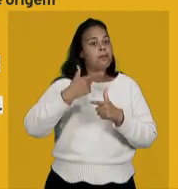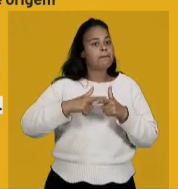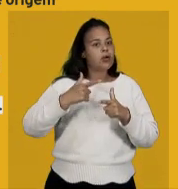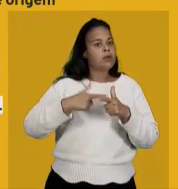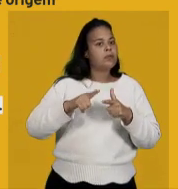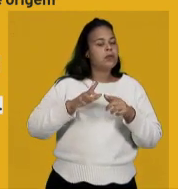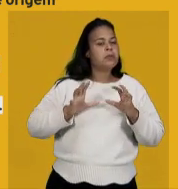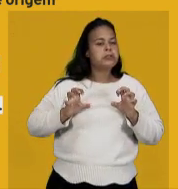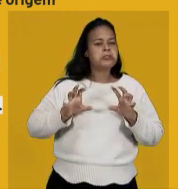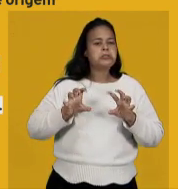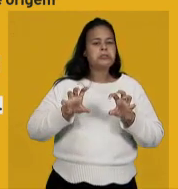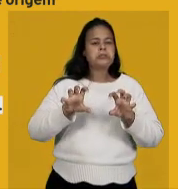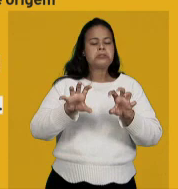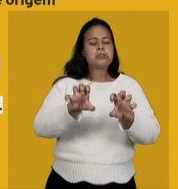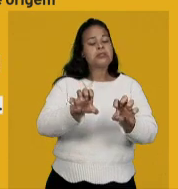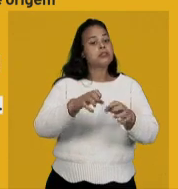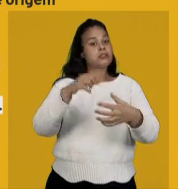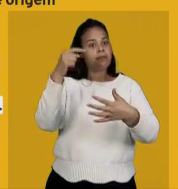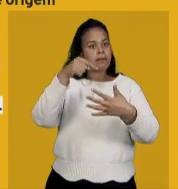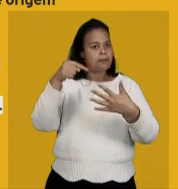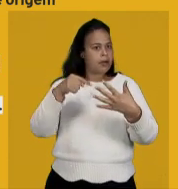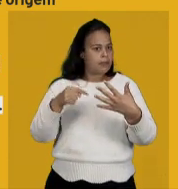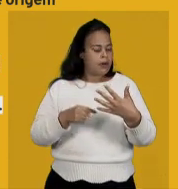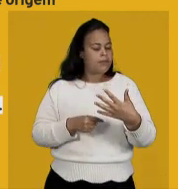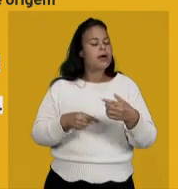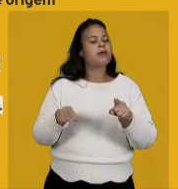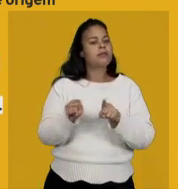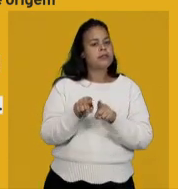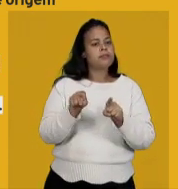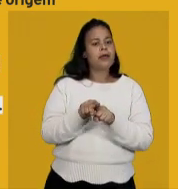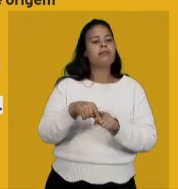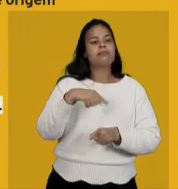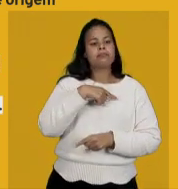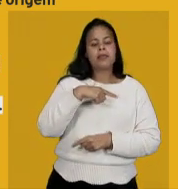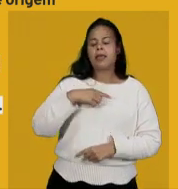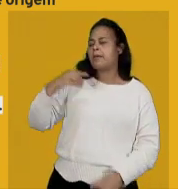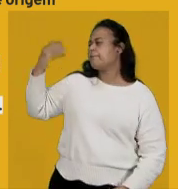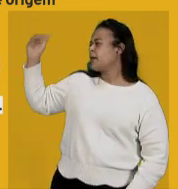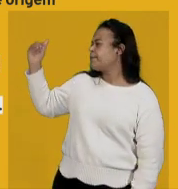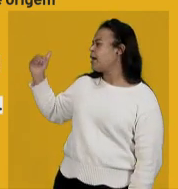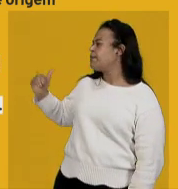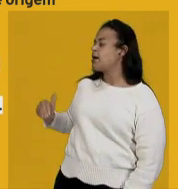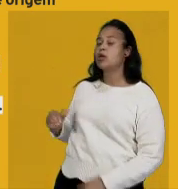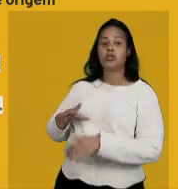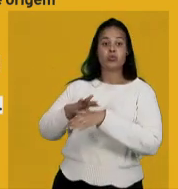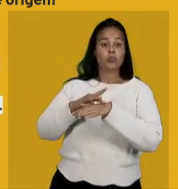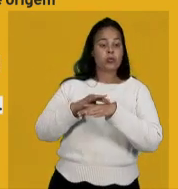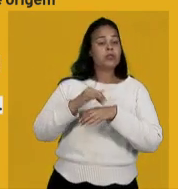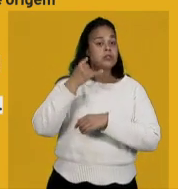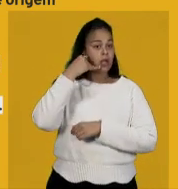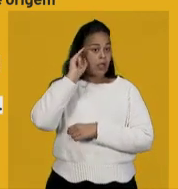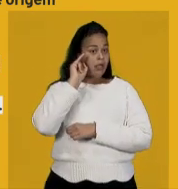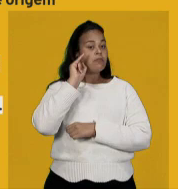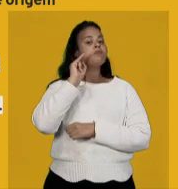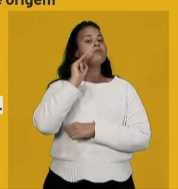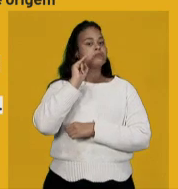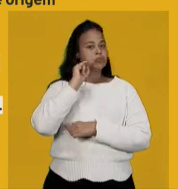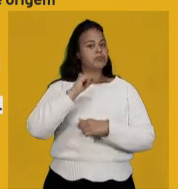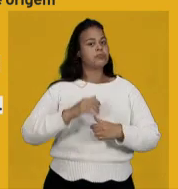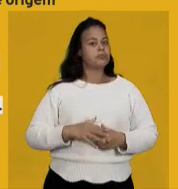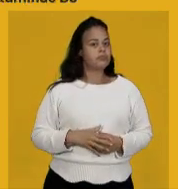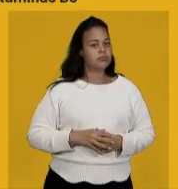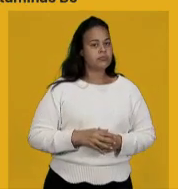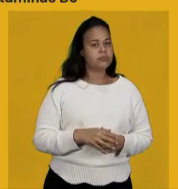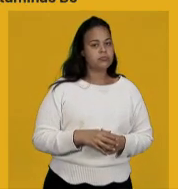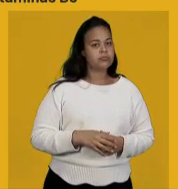tipos de cânceres, rico em bioflavonoides, antioxidantes e fibras. Esses alimentos evitam o aparecimento de doenças.